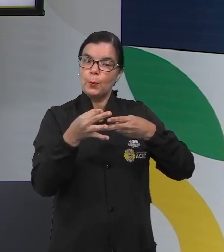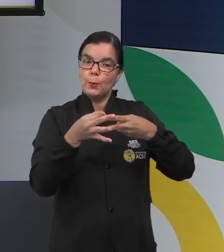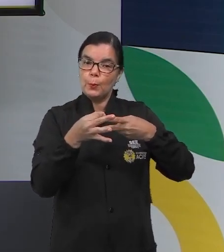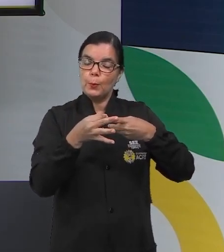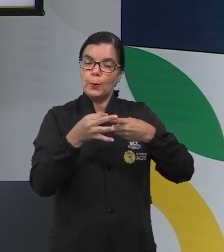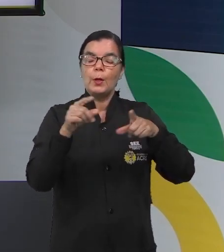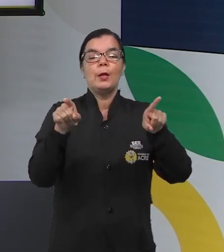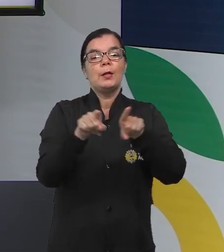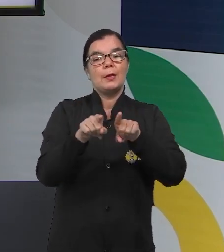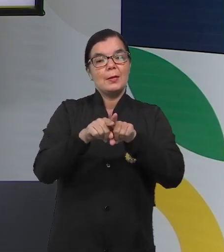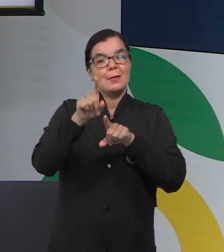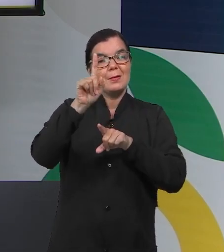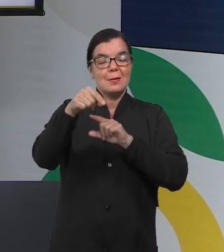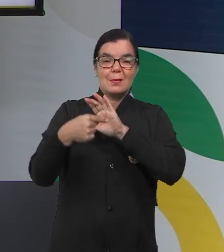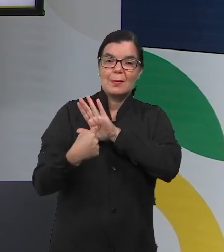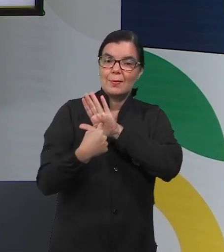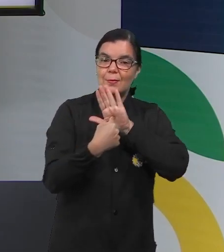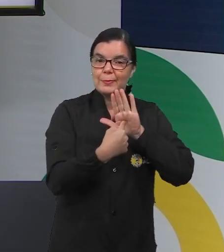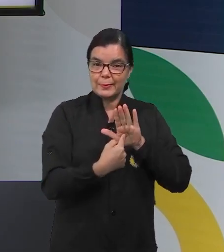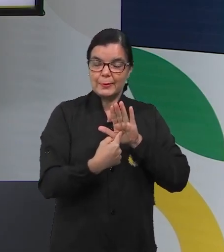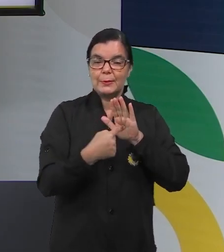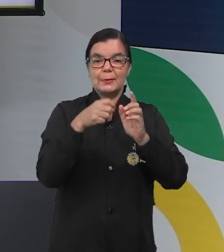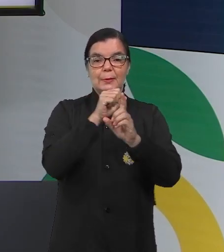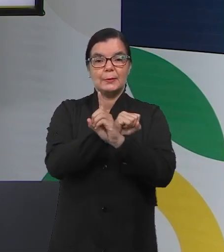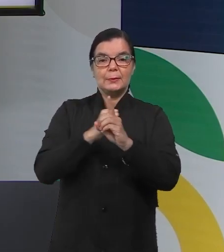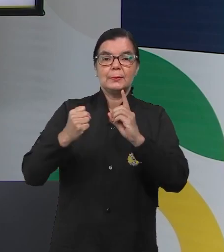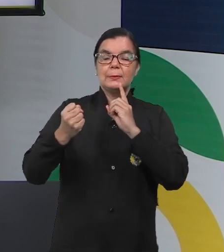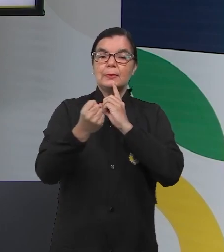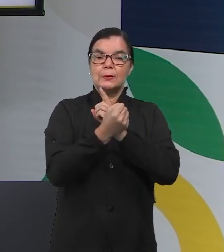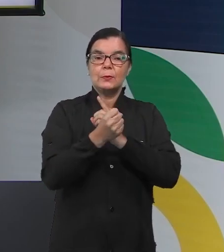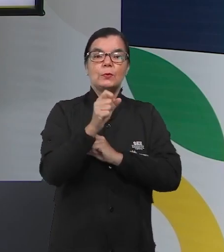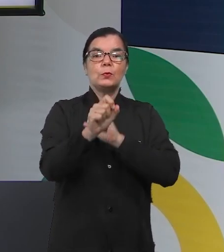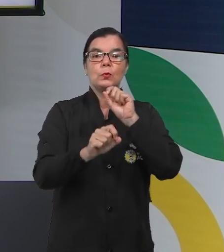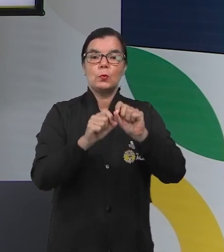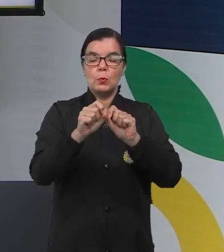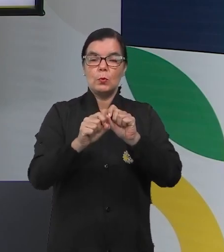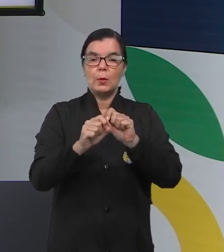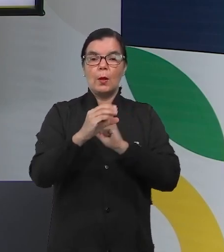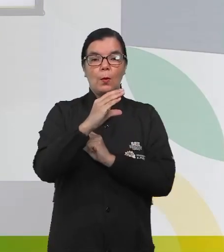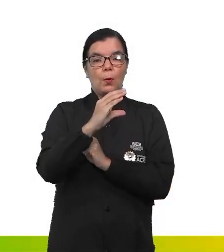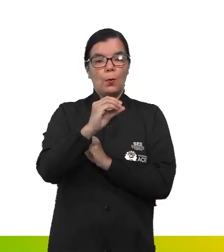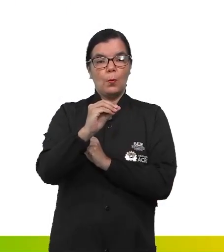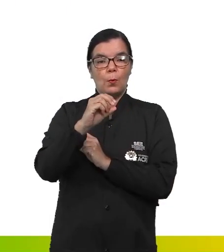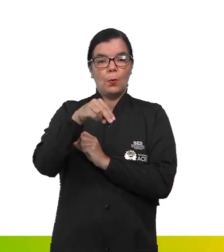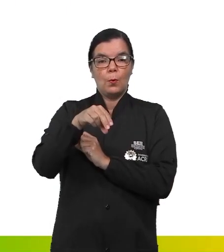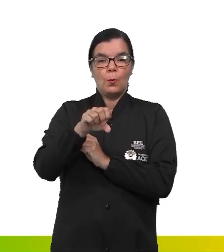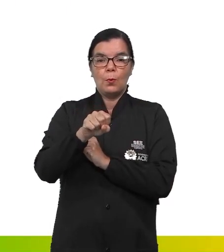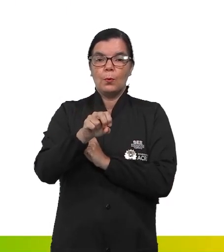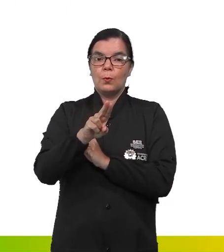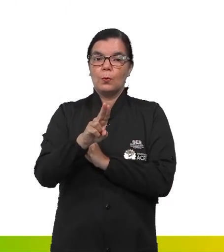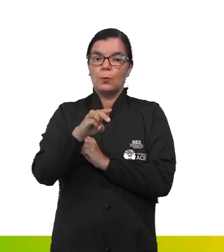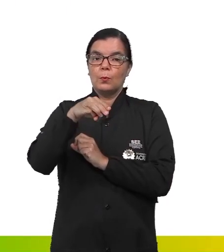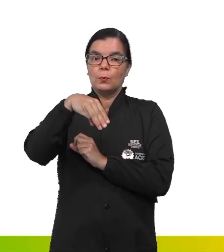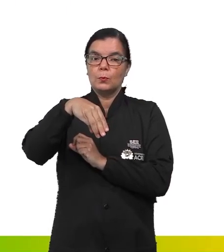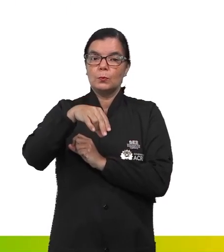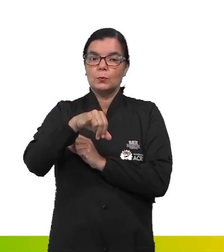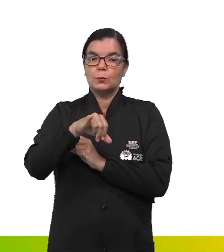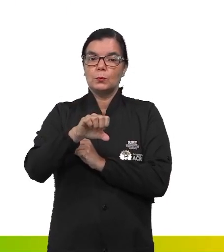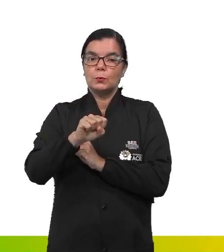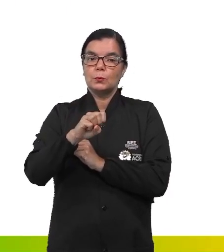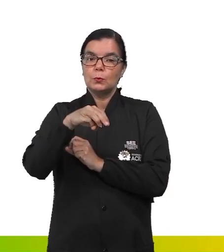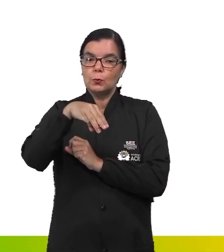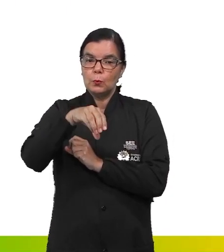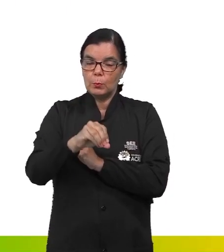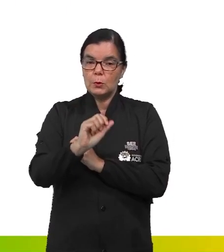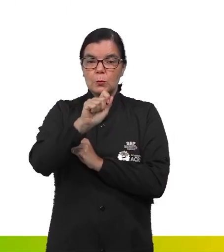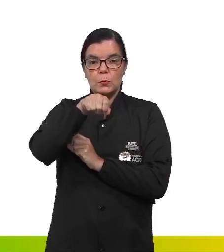é um sinal e ele representa a sociedade atual, que é o consumismo. Vamos lá entender então o que é